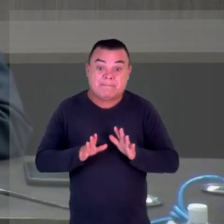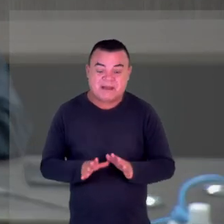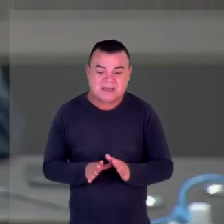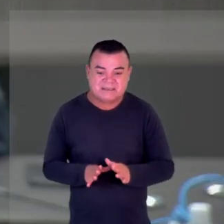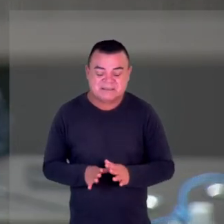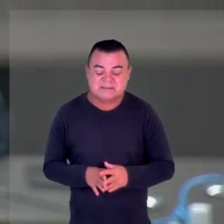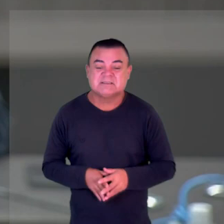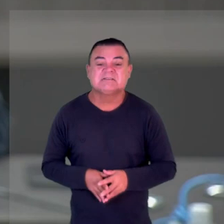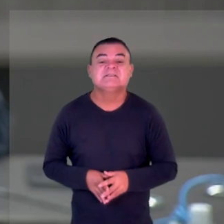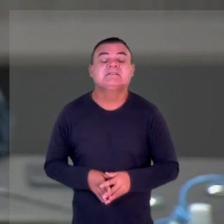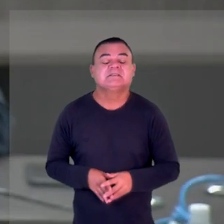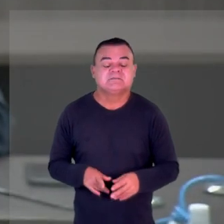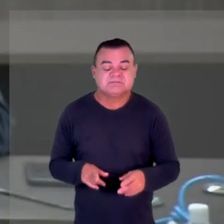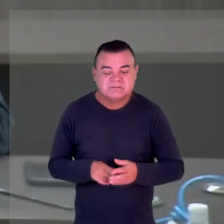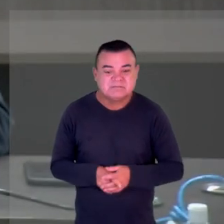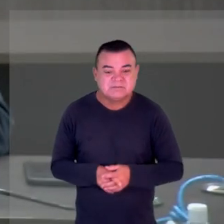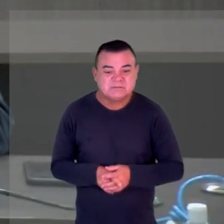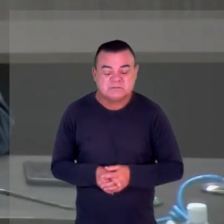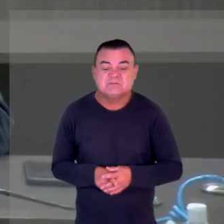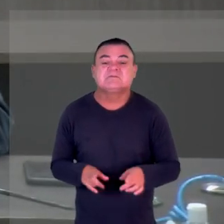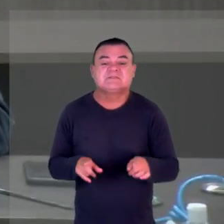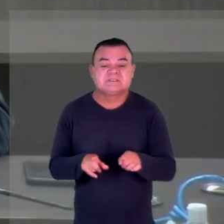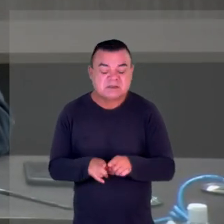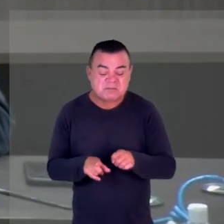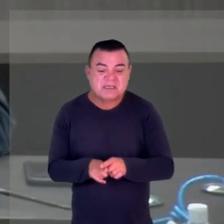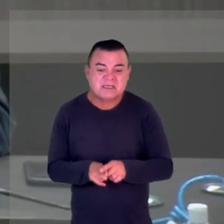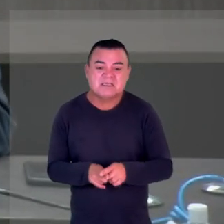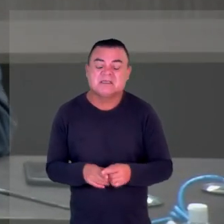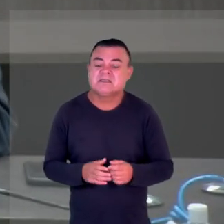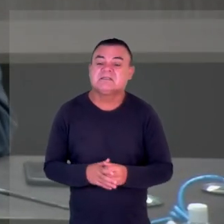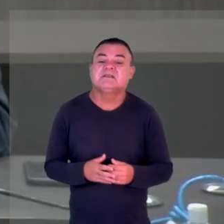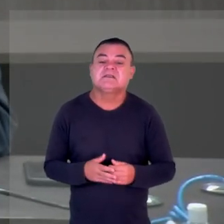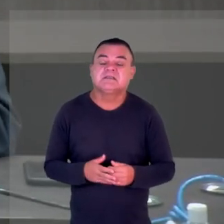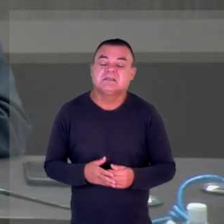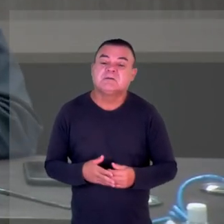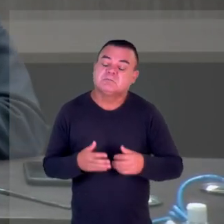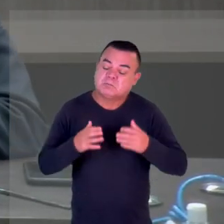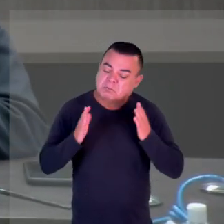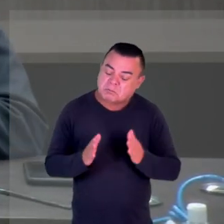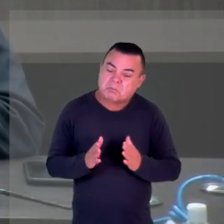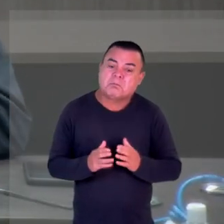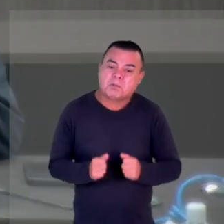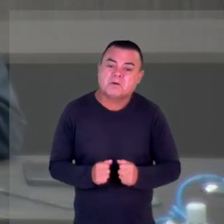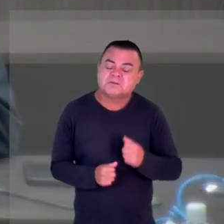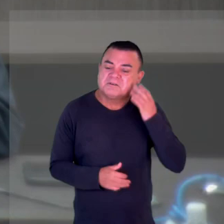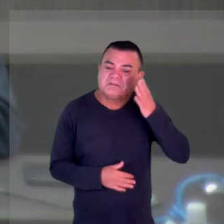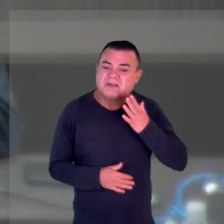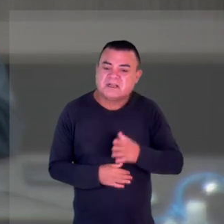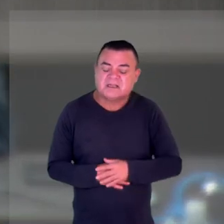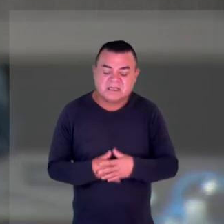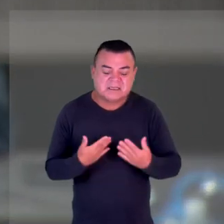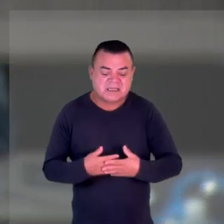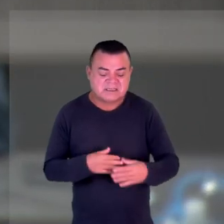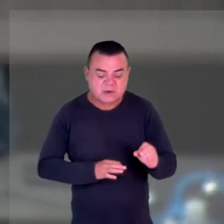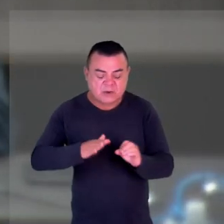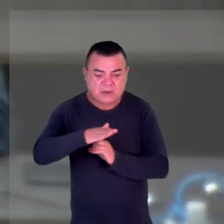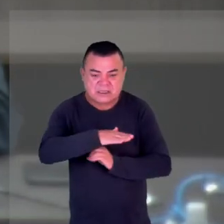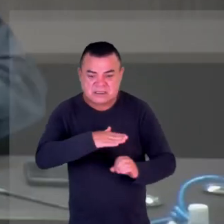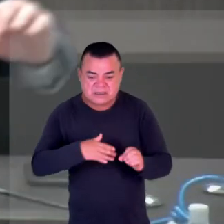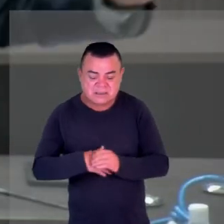fome e falar em organização criminosa não é e permitam-me